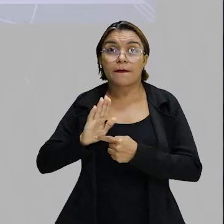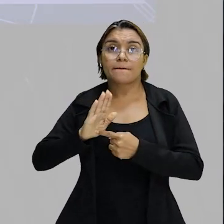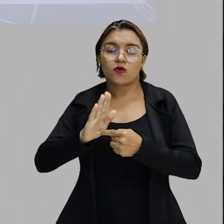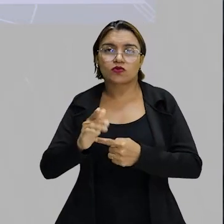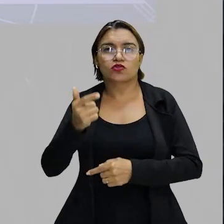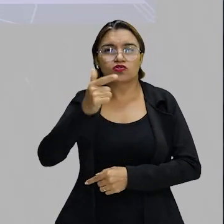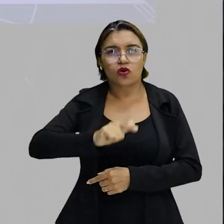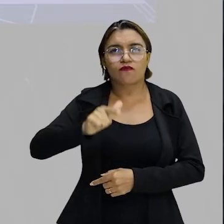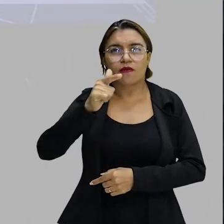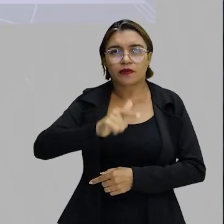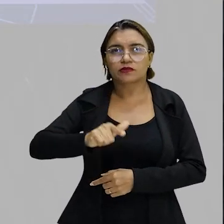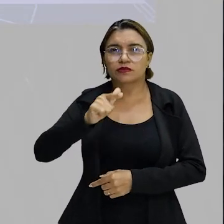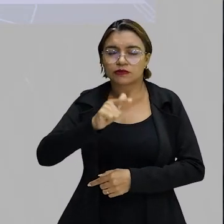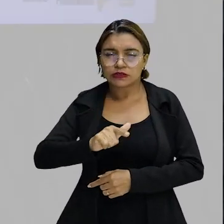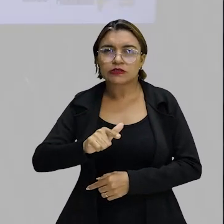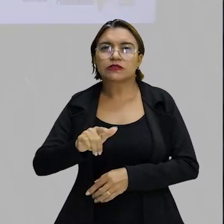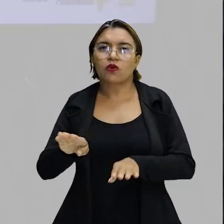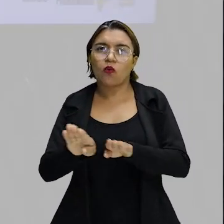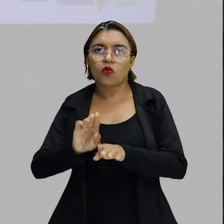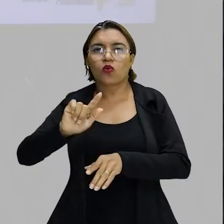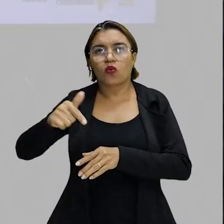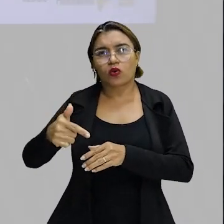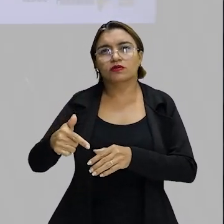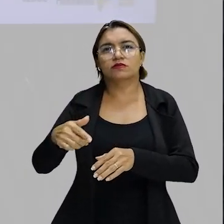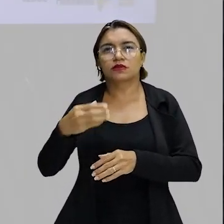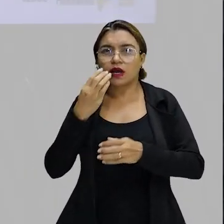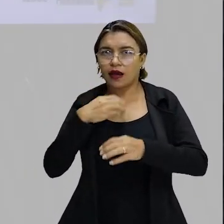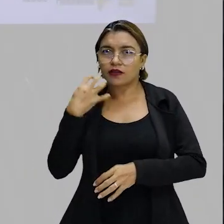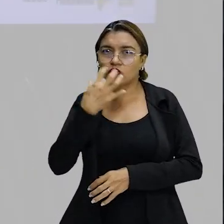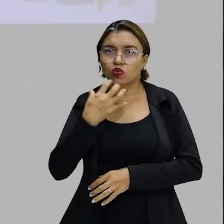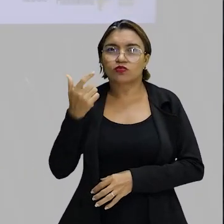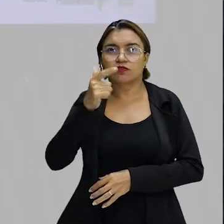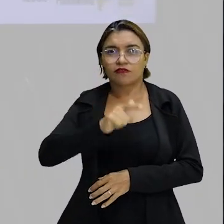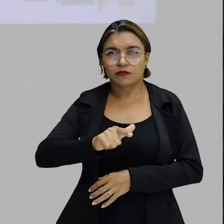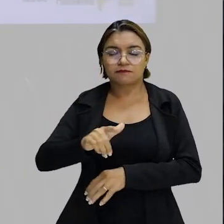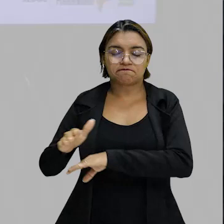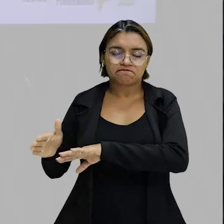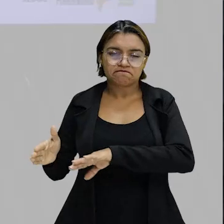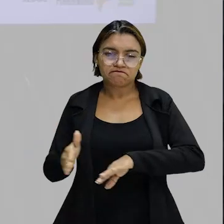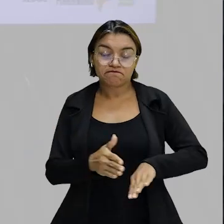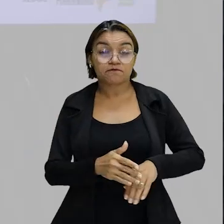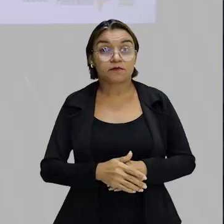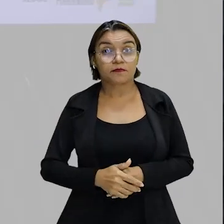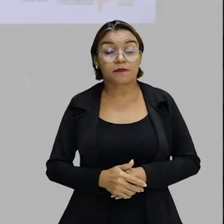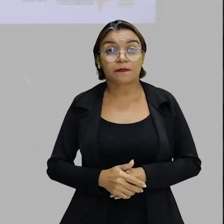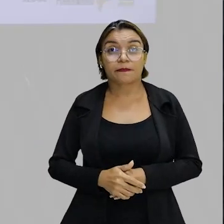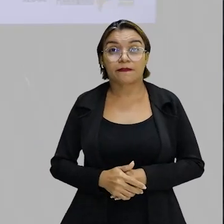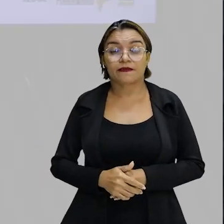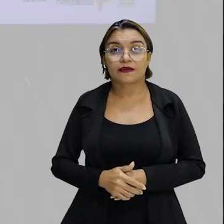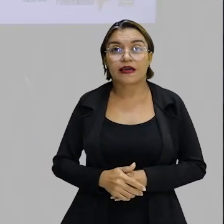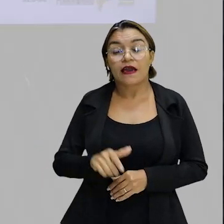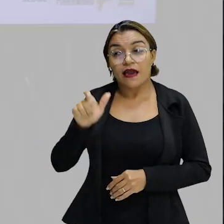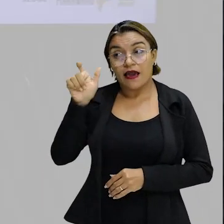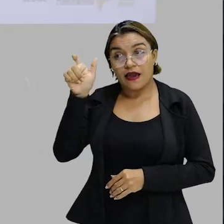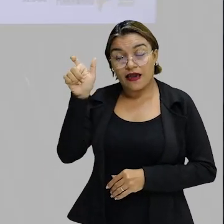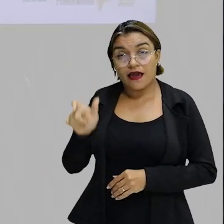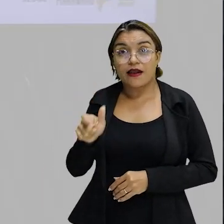vezes em diversos idiomas. E eu falei assim, todo brasileiro, porque quando a Sandra de Sá